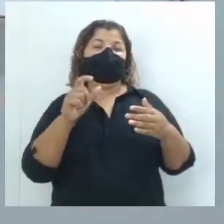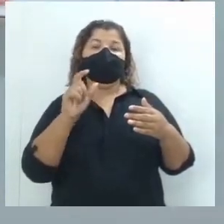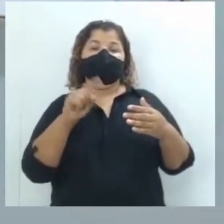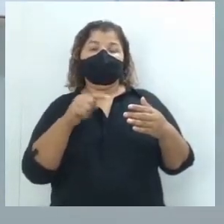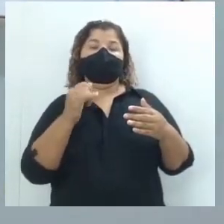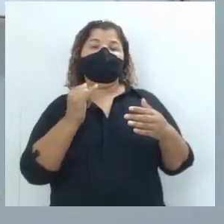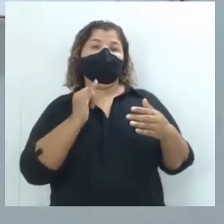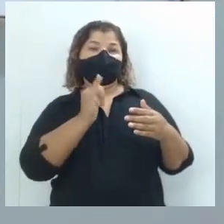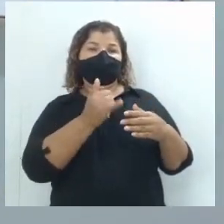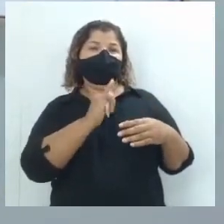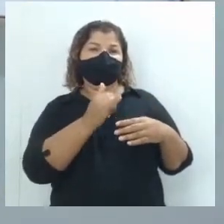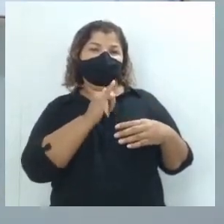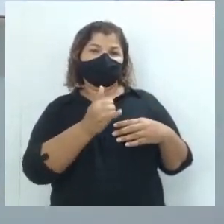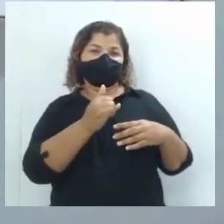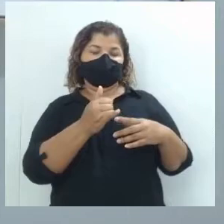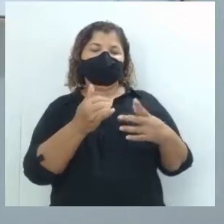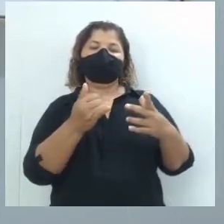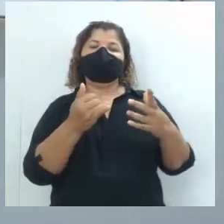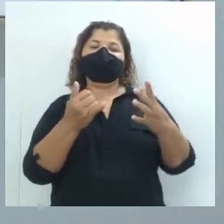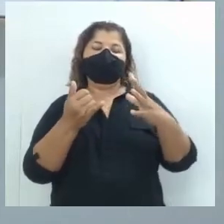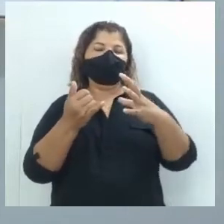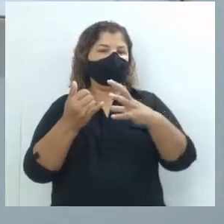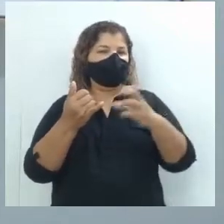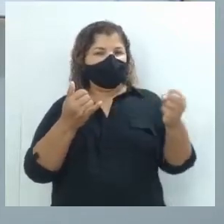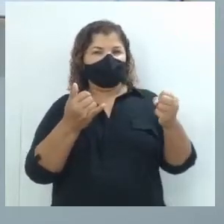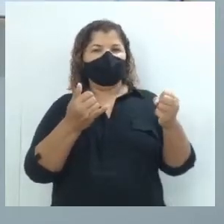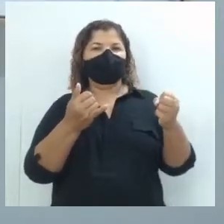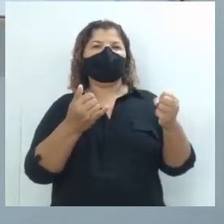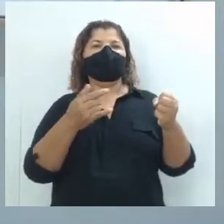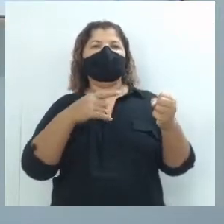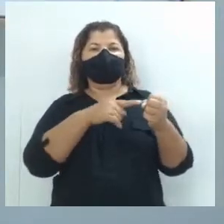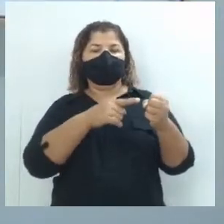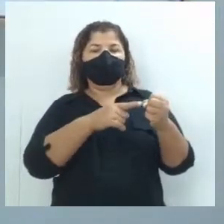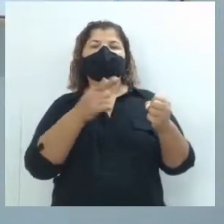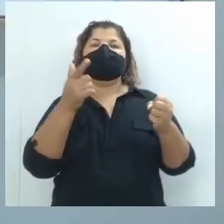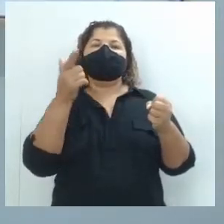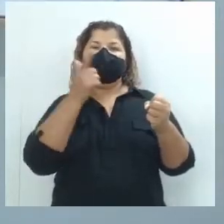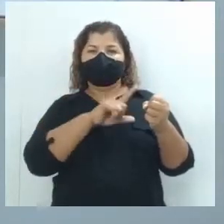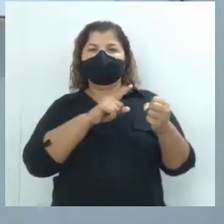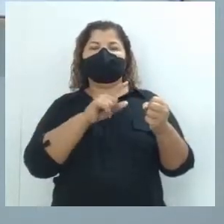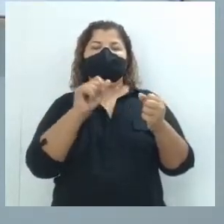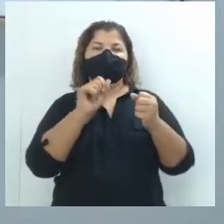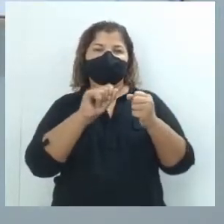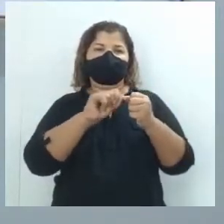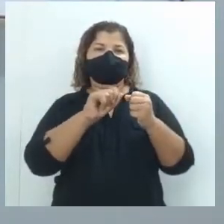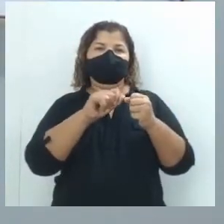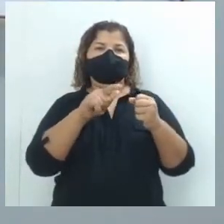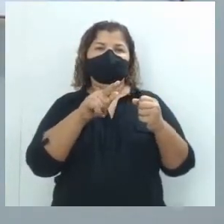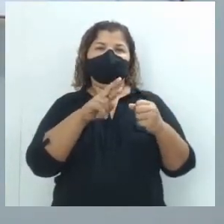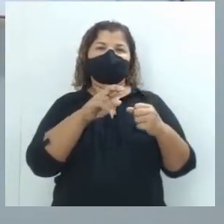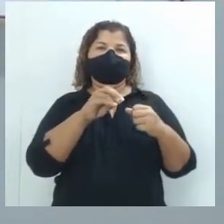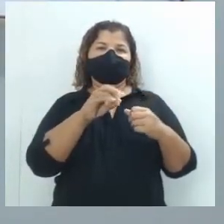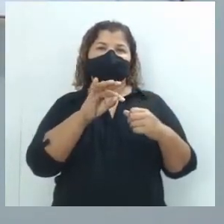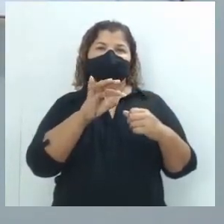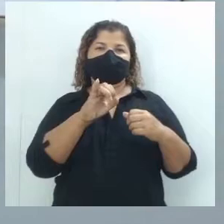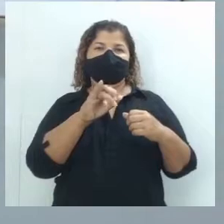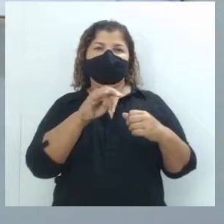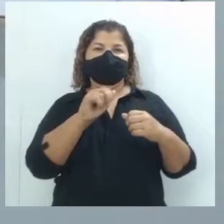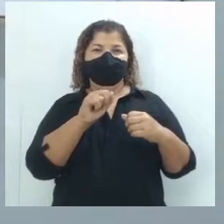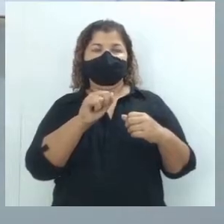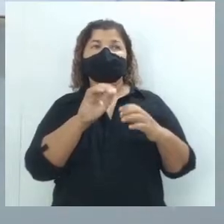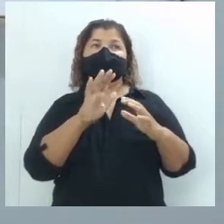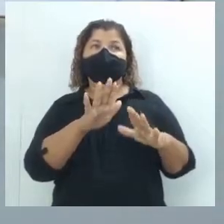mensageiro, porque aí quando ela lê o RNA mensageiro, ela vai conseguir produzir a proteína. Mas aí o que é que acontece?